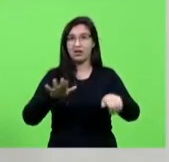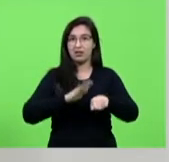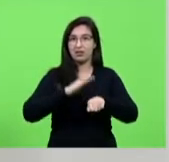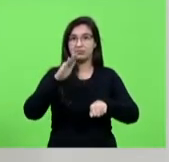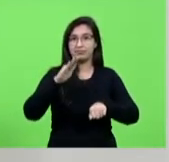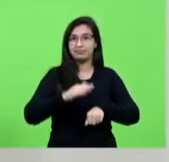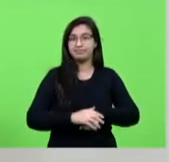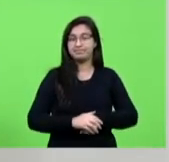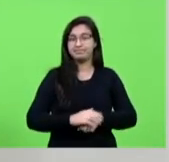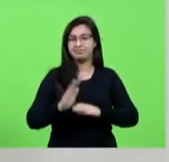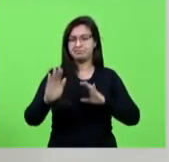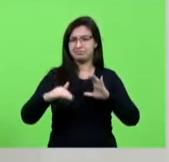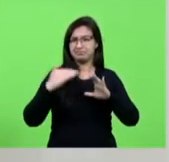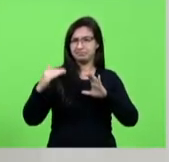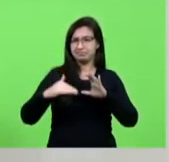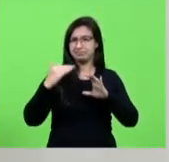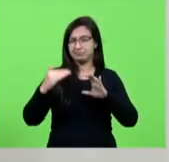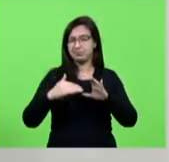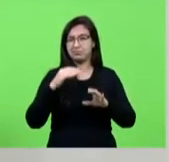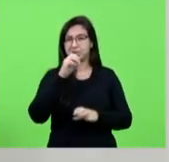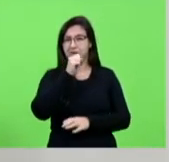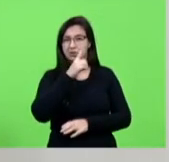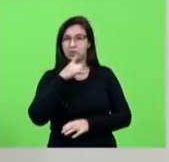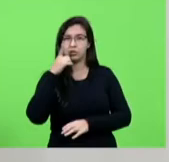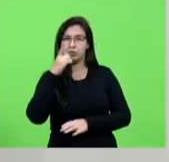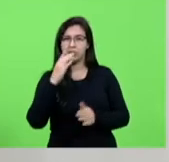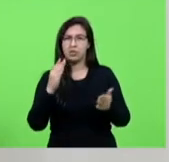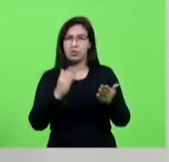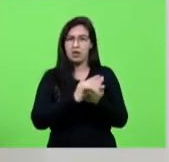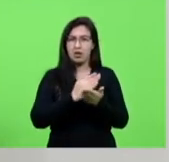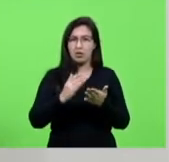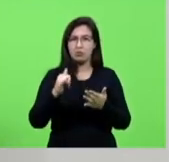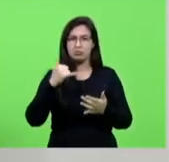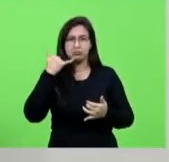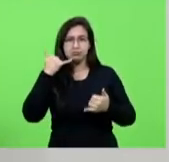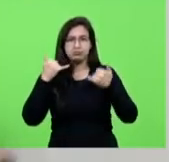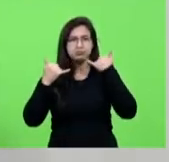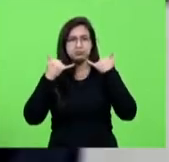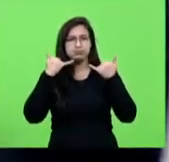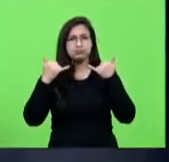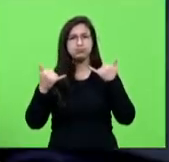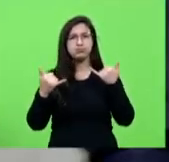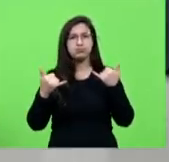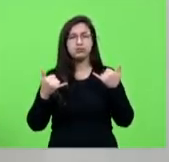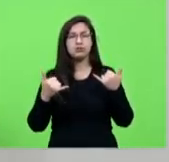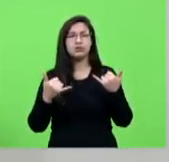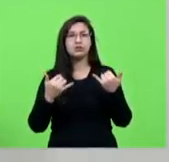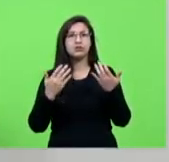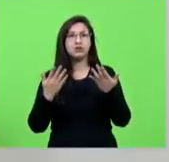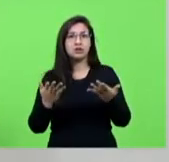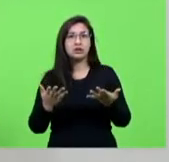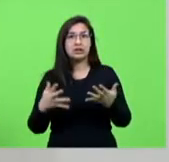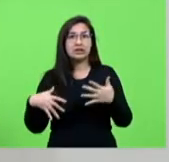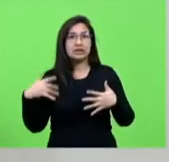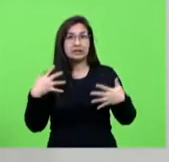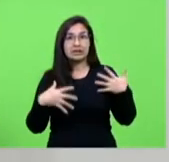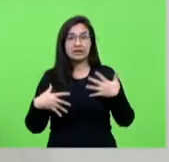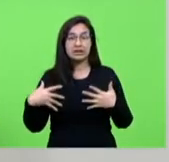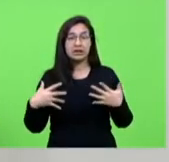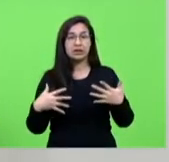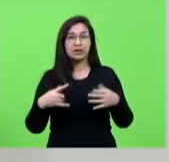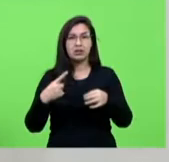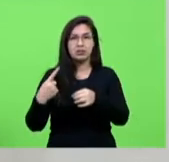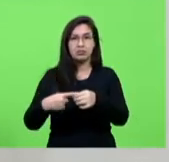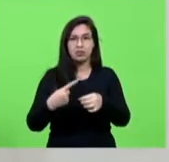Recebi, durante esse final de semana, algumas ligações, algumas desesperadas, de municípios do